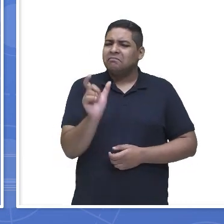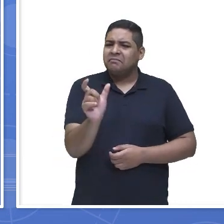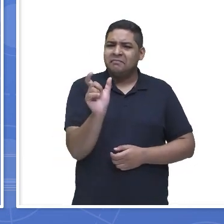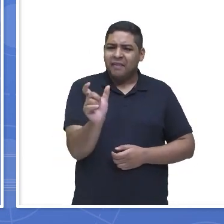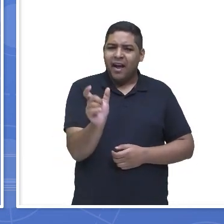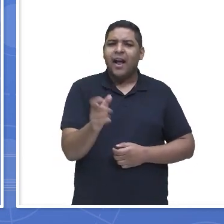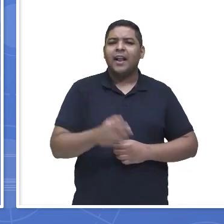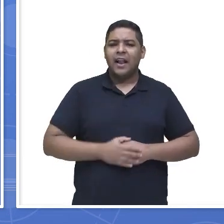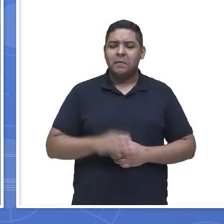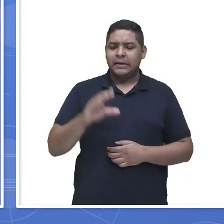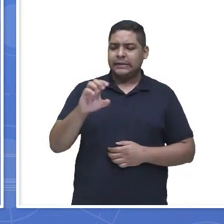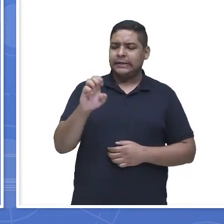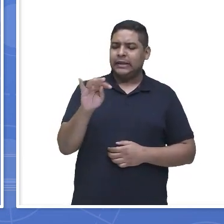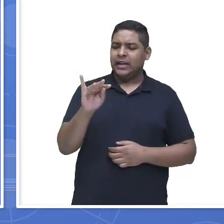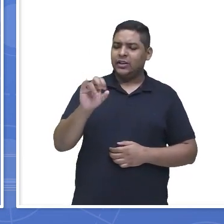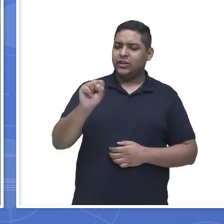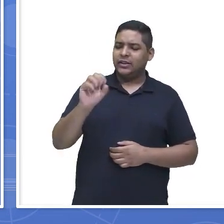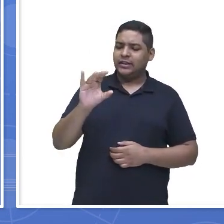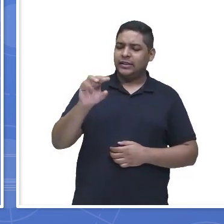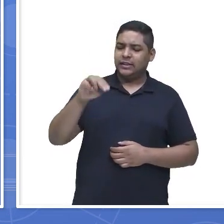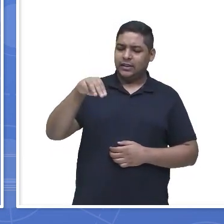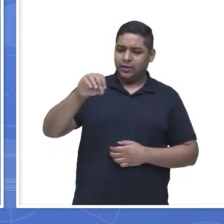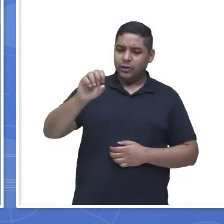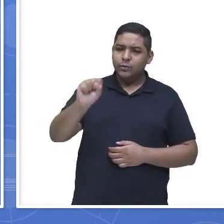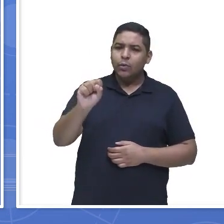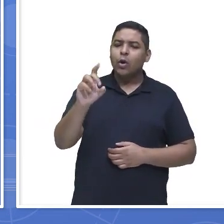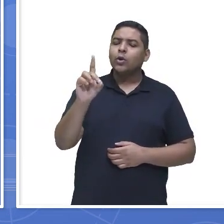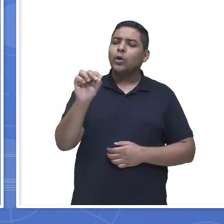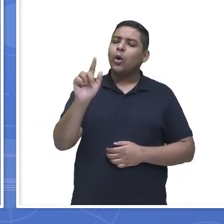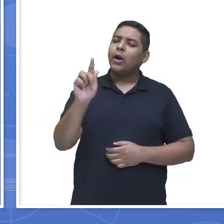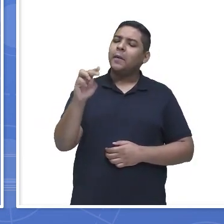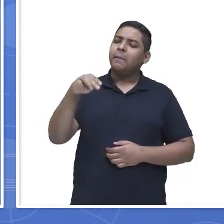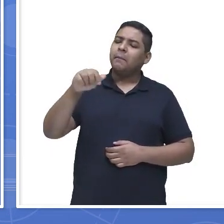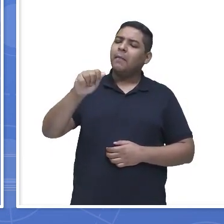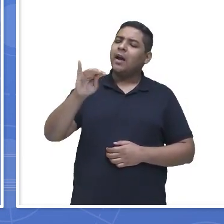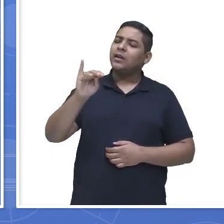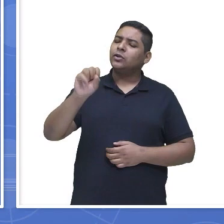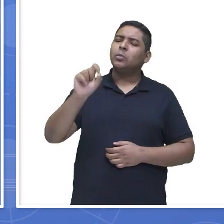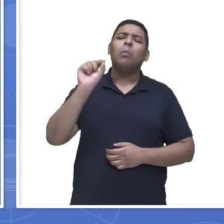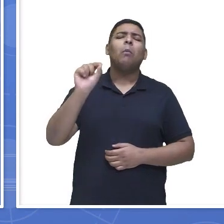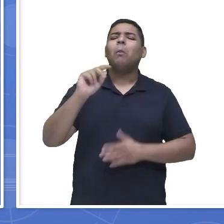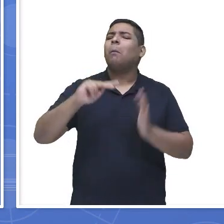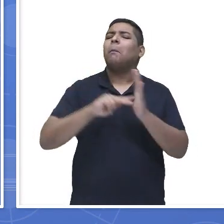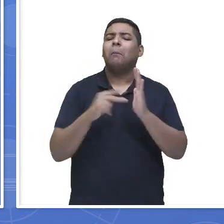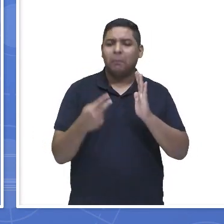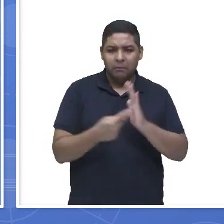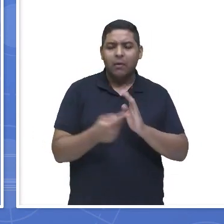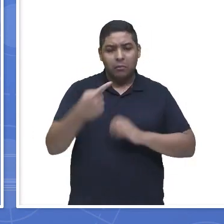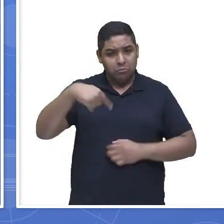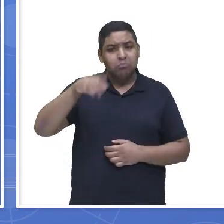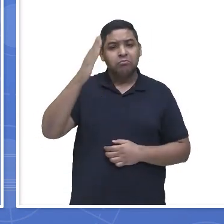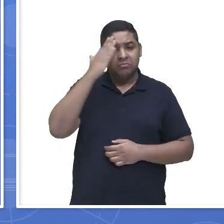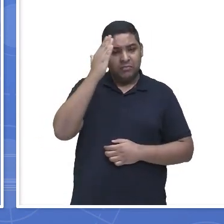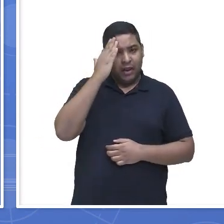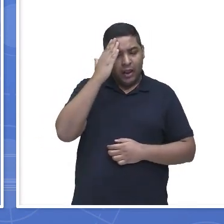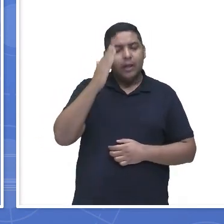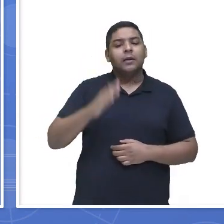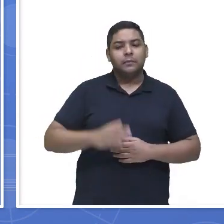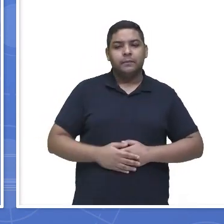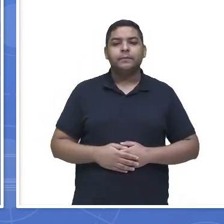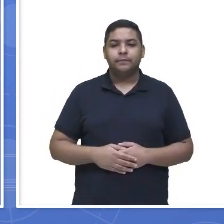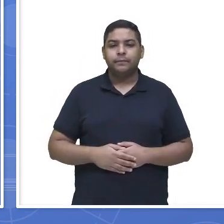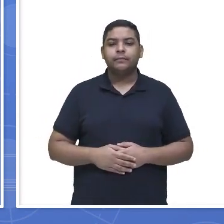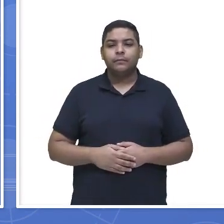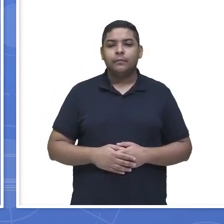né? Ceticismo e dogmatismo. O que o senhor está querendo dizer com isso aí para nós? Vamos entender um pouquinho. Vocês vão perceber o quanto isso